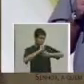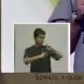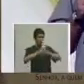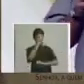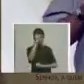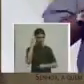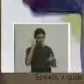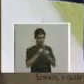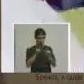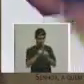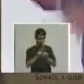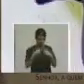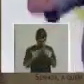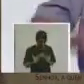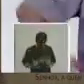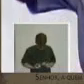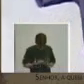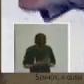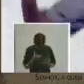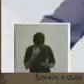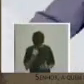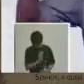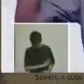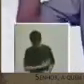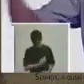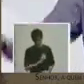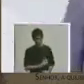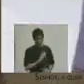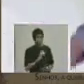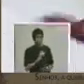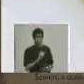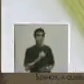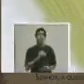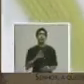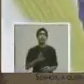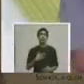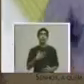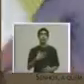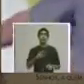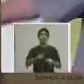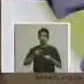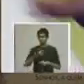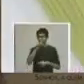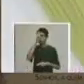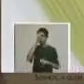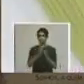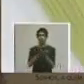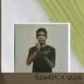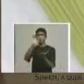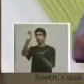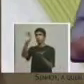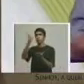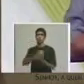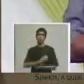situação. Para todas as situações da sua vida, de alegria, de tristeza, de dor,